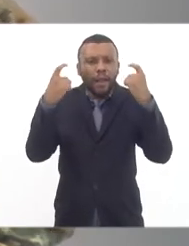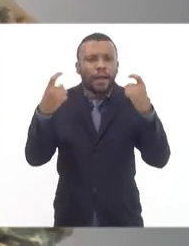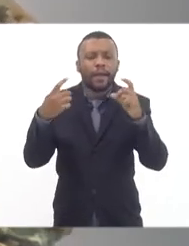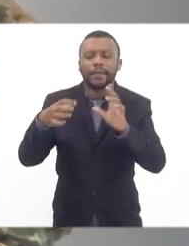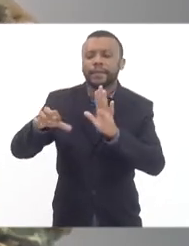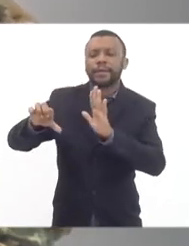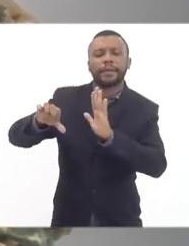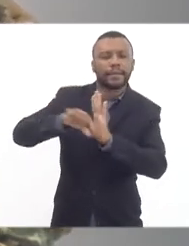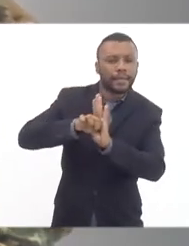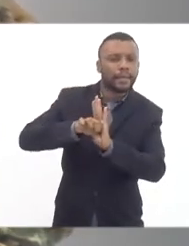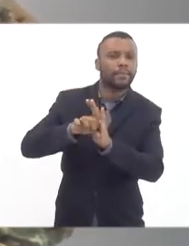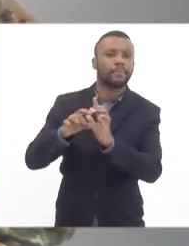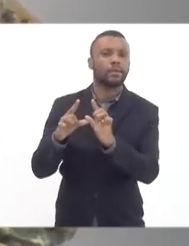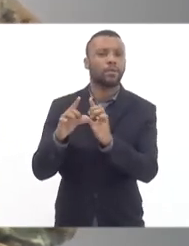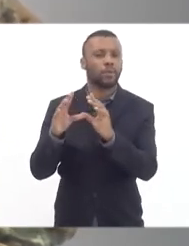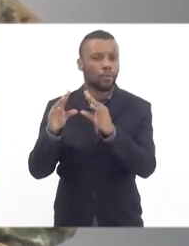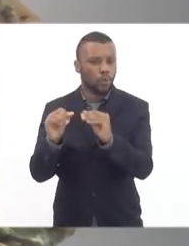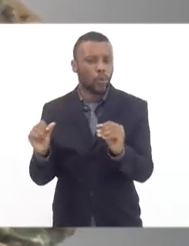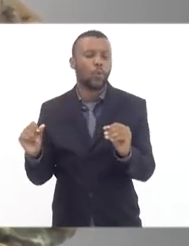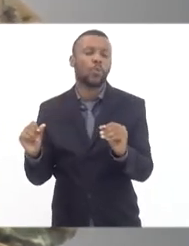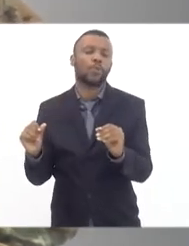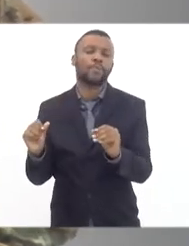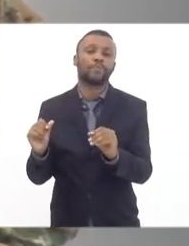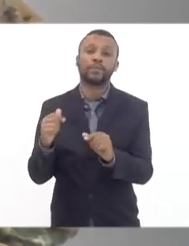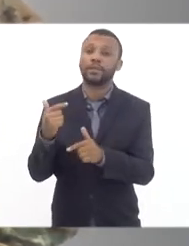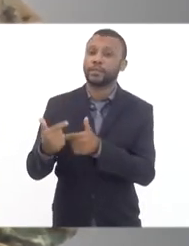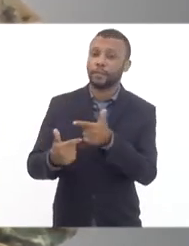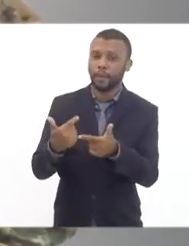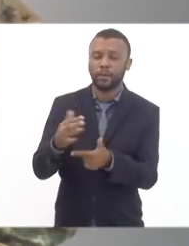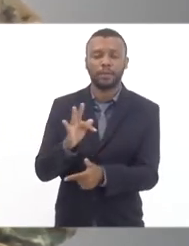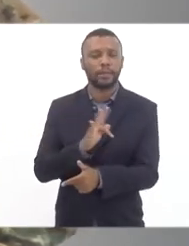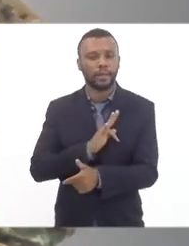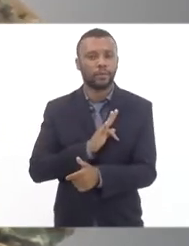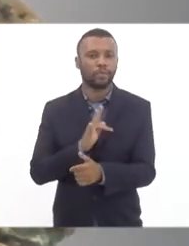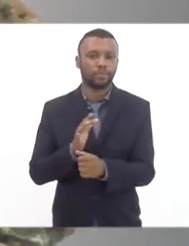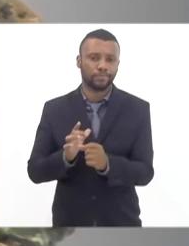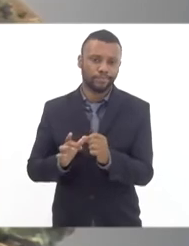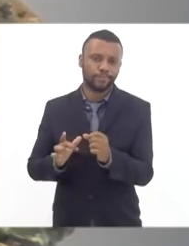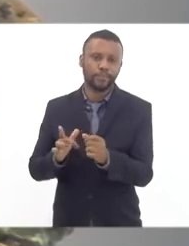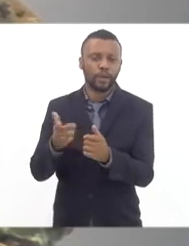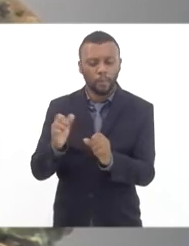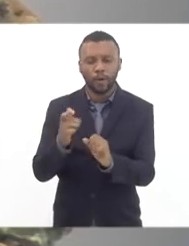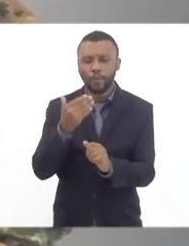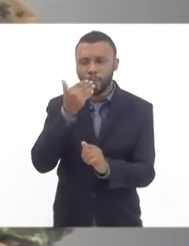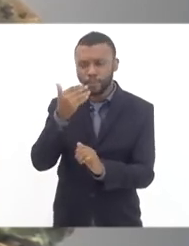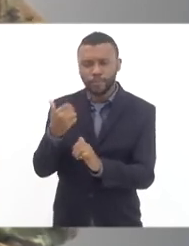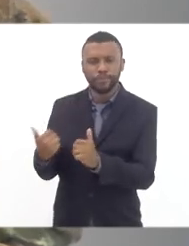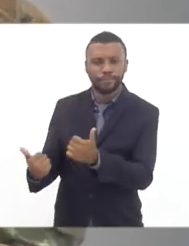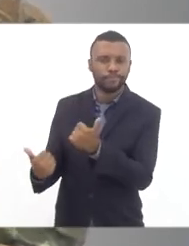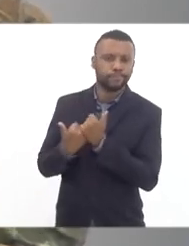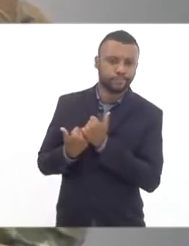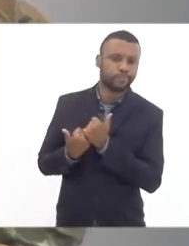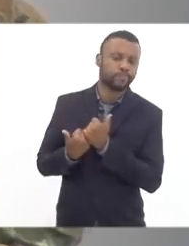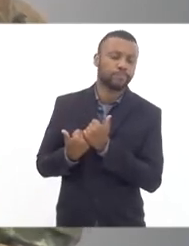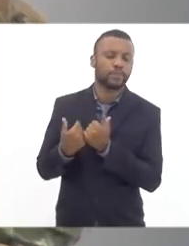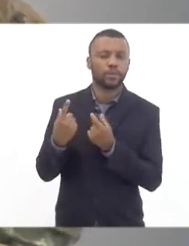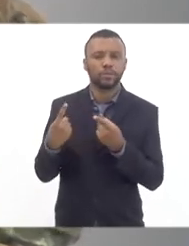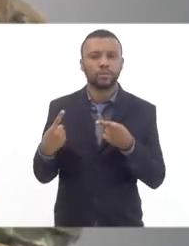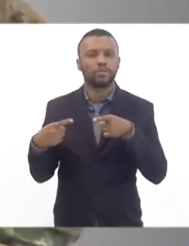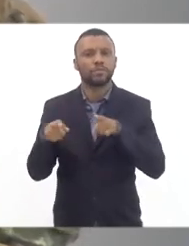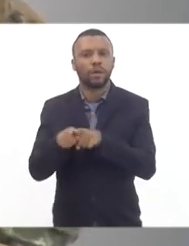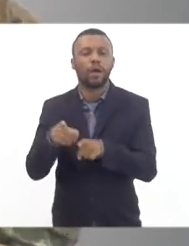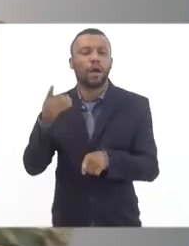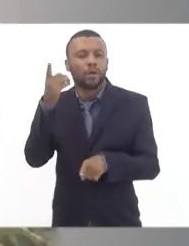trabalho de segurança pública, não é isso? Então, assim, conte com o CEPAM, conte com o comandante, eu estou aí alinhado com o